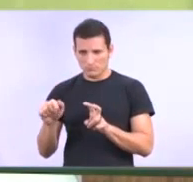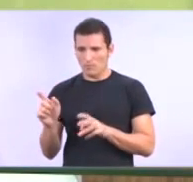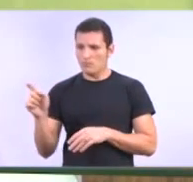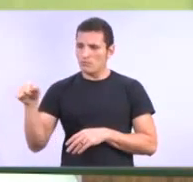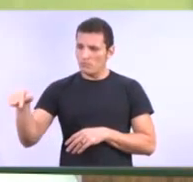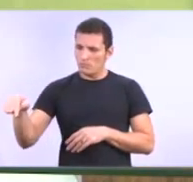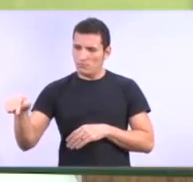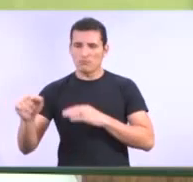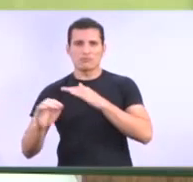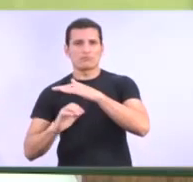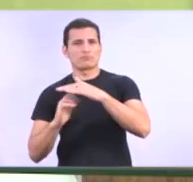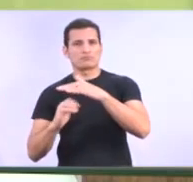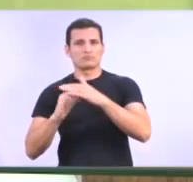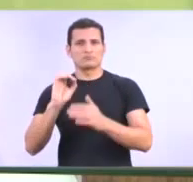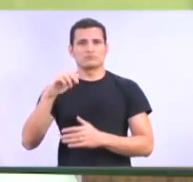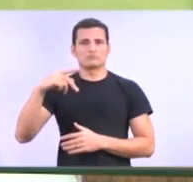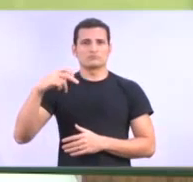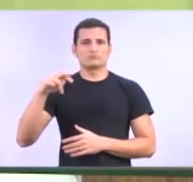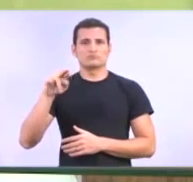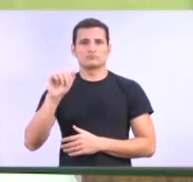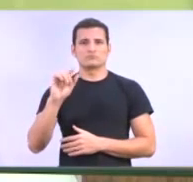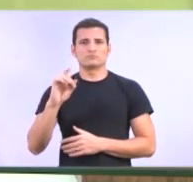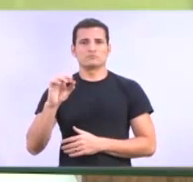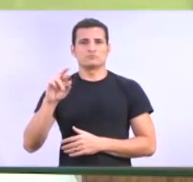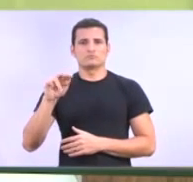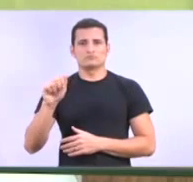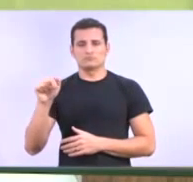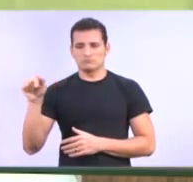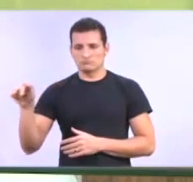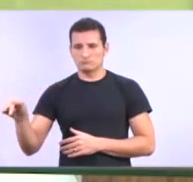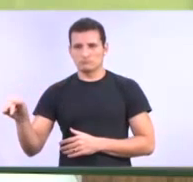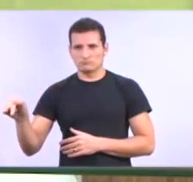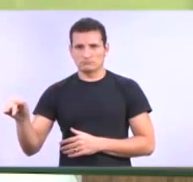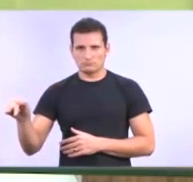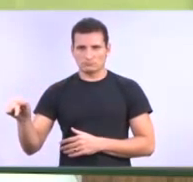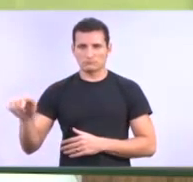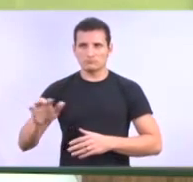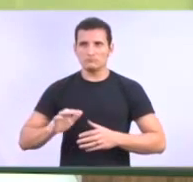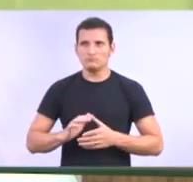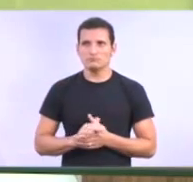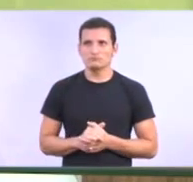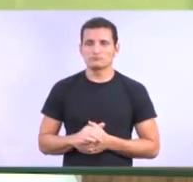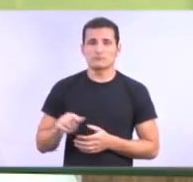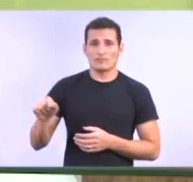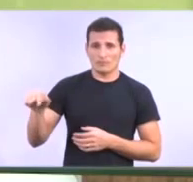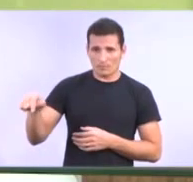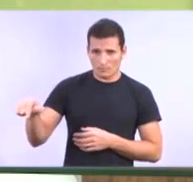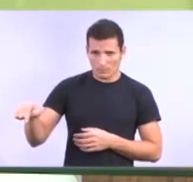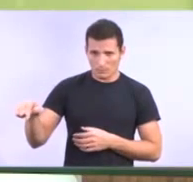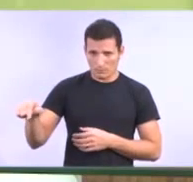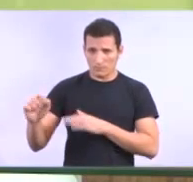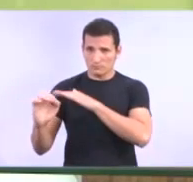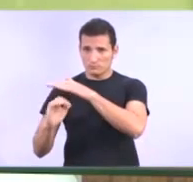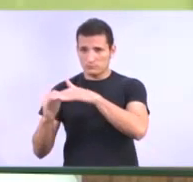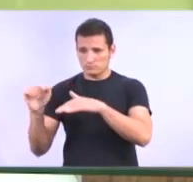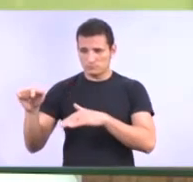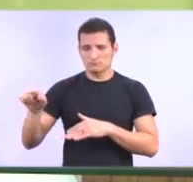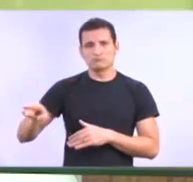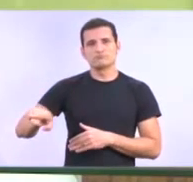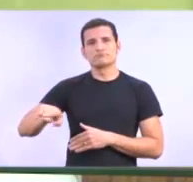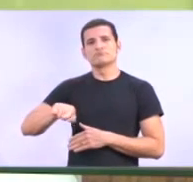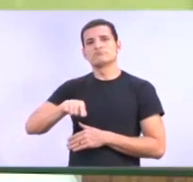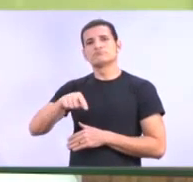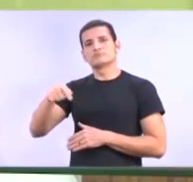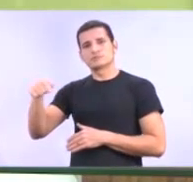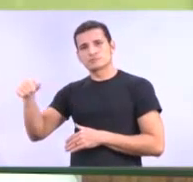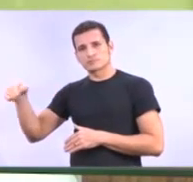da operadora, né? E vai, no caso, rodar a cidade até a operadora. Da operadora para lá, aí você entra na WAN,